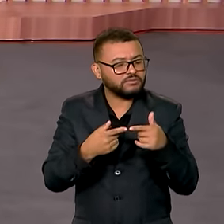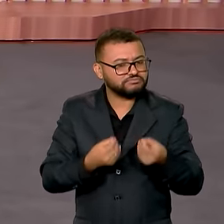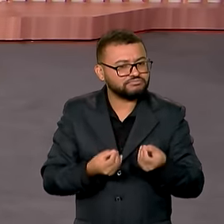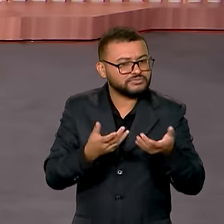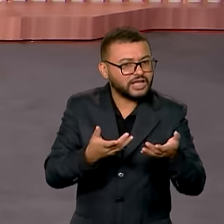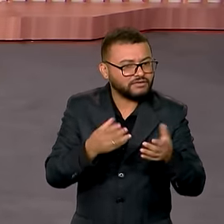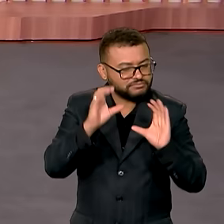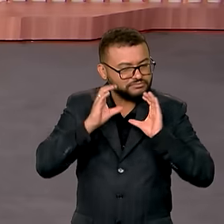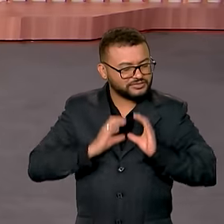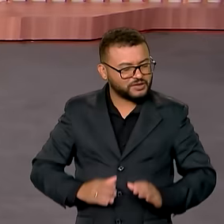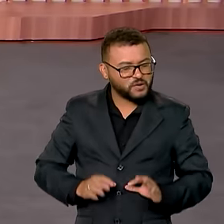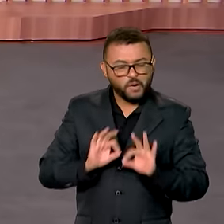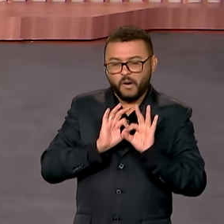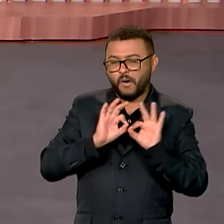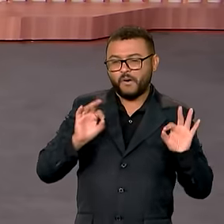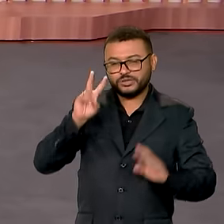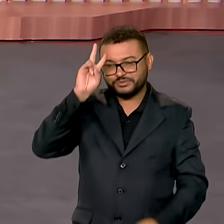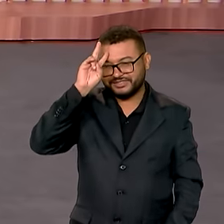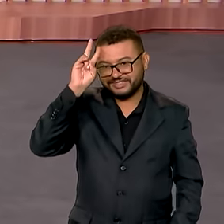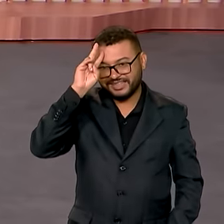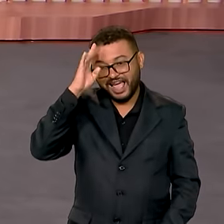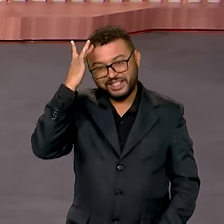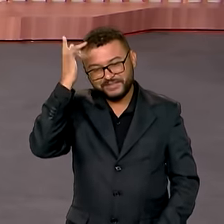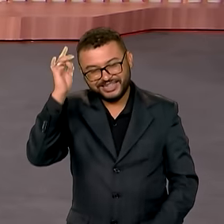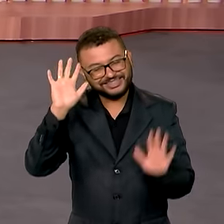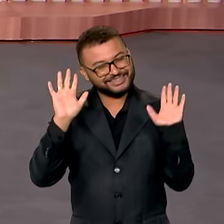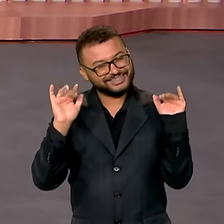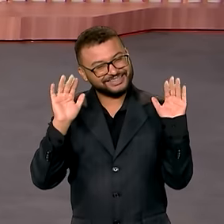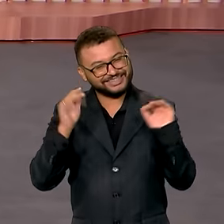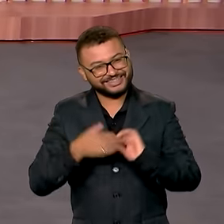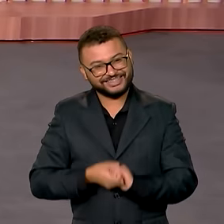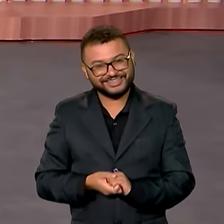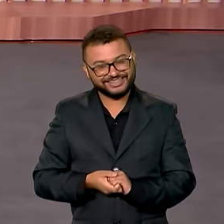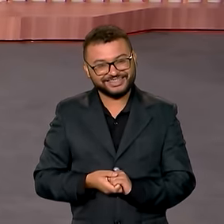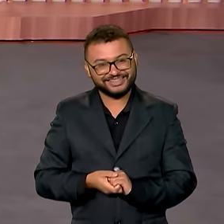você, cidadão. Uma ótima segunda-feira! Até amanhã! Tchau!